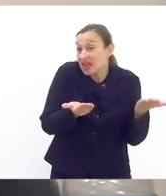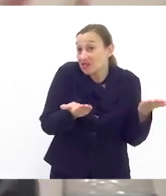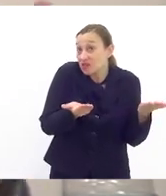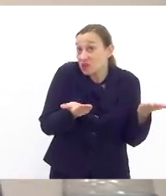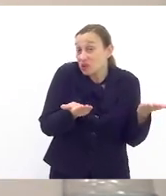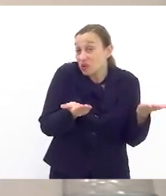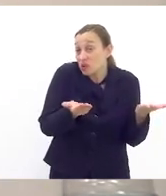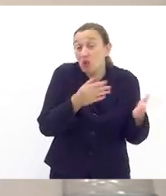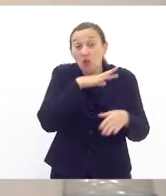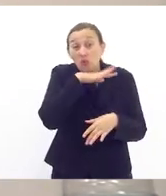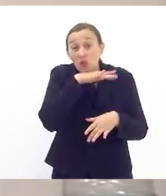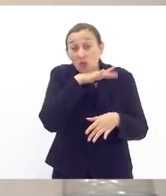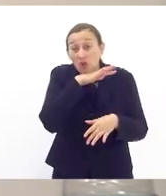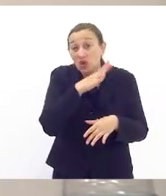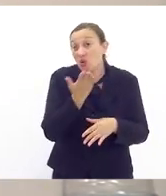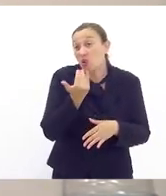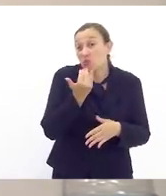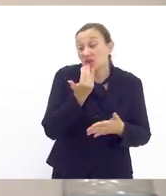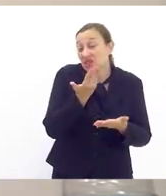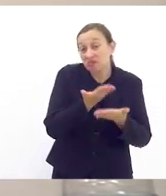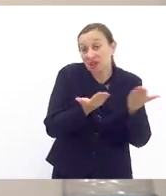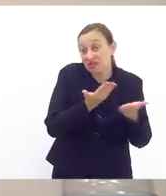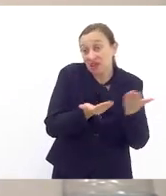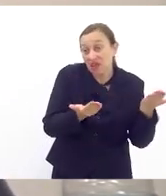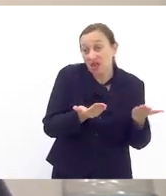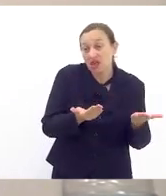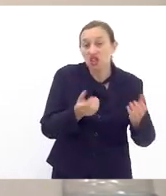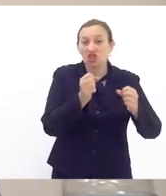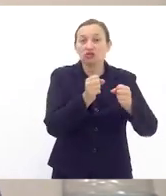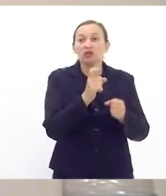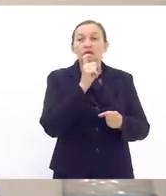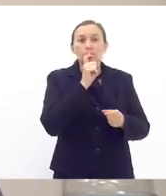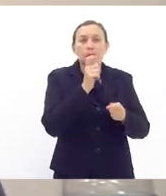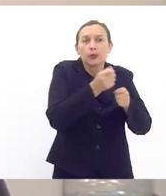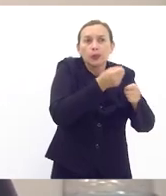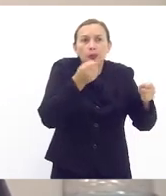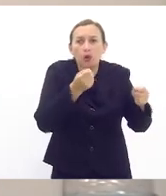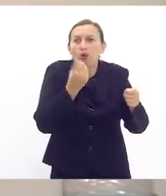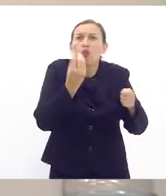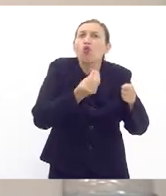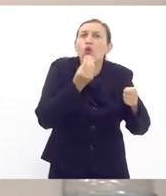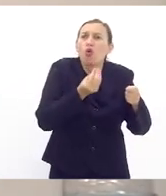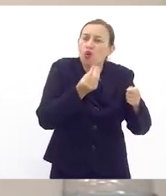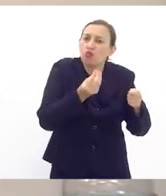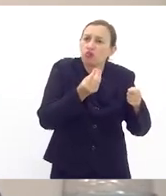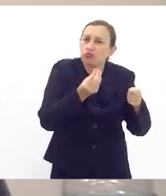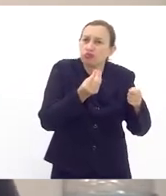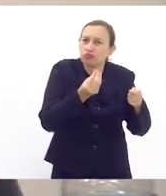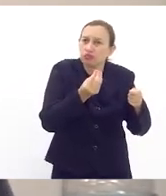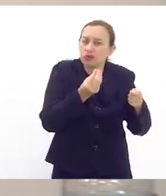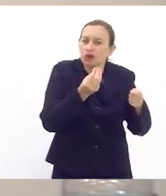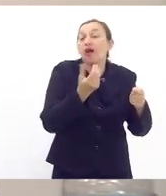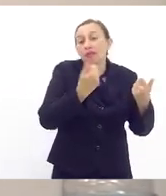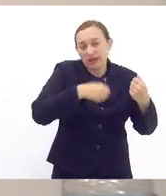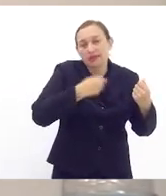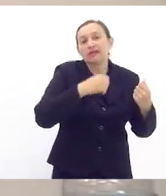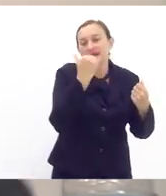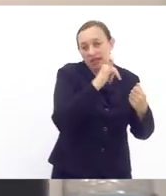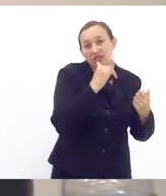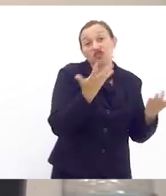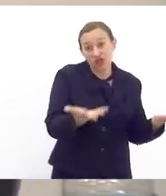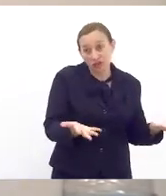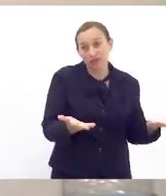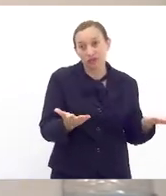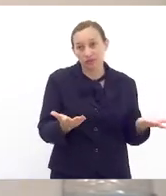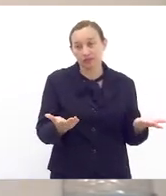energia e Até onde eu sei geladeira não funciona sem energia hospitais que não possuem geradores ou que estão com geradores sem manutenção